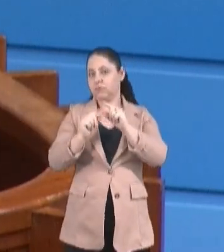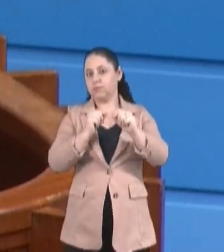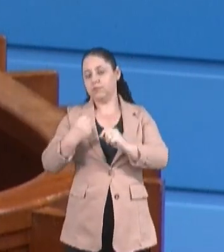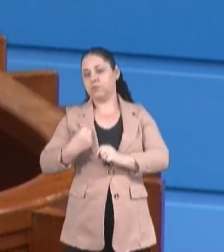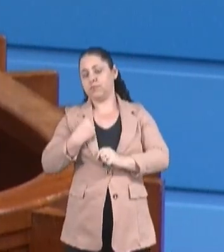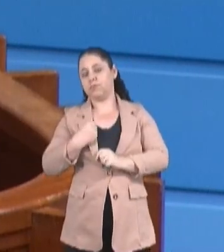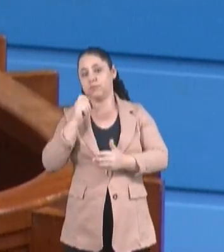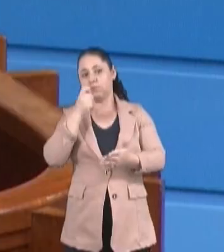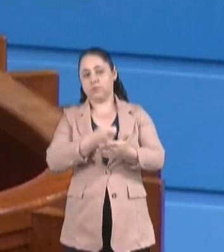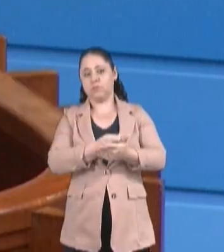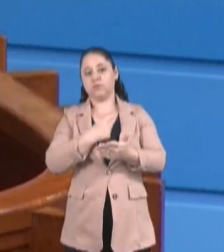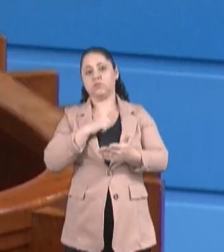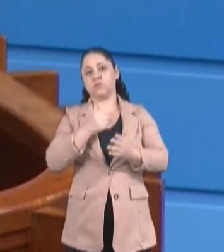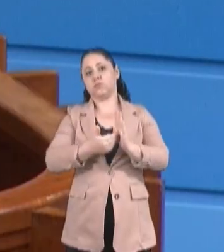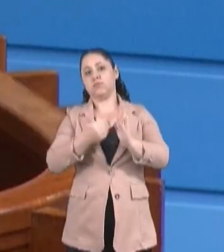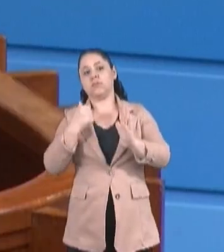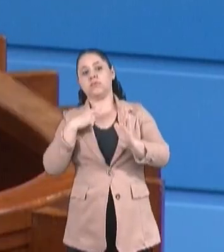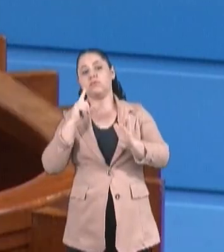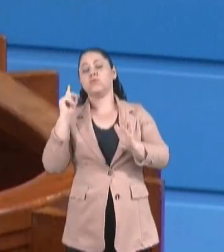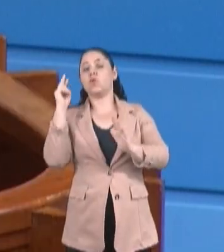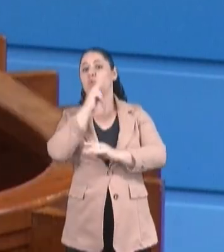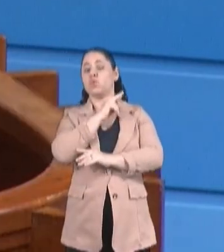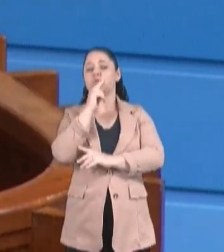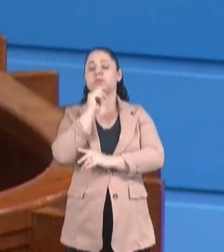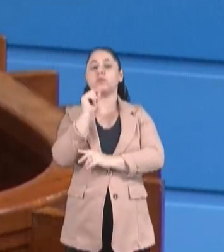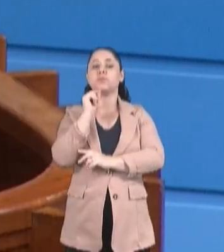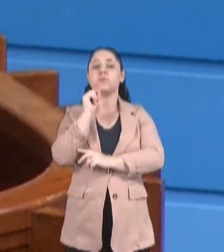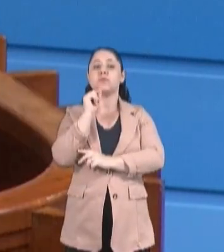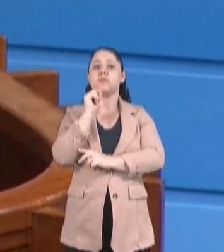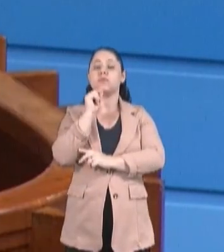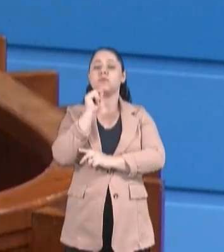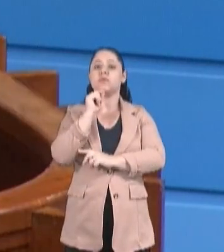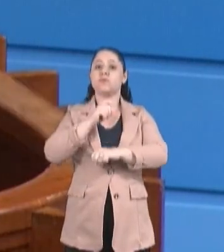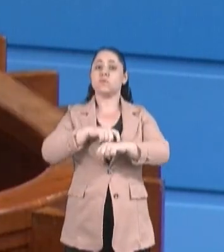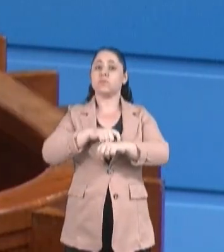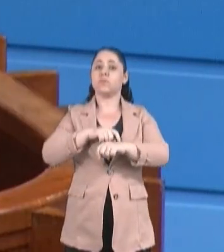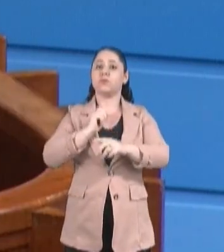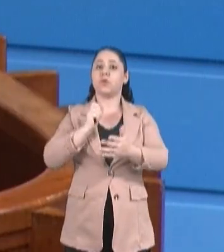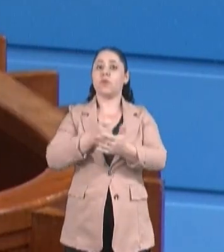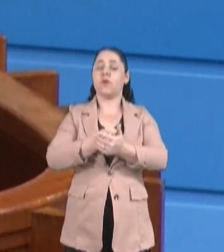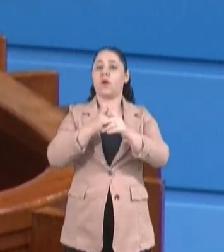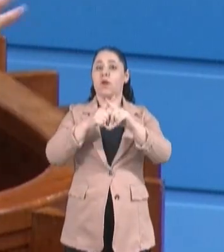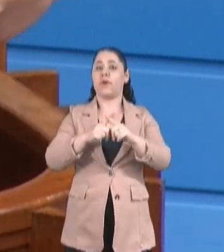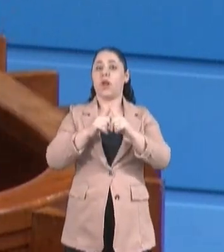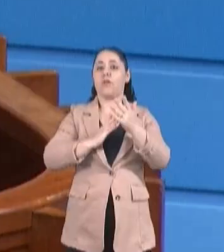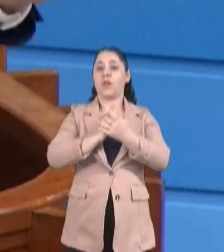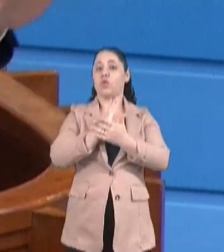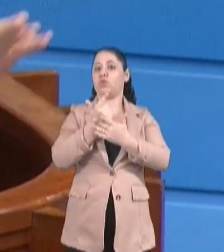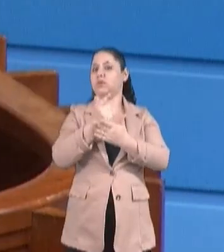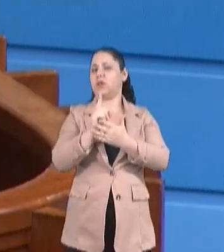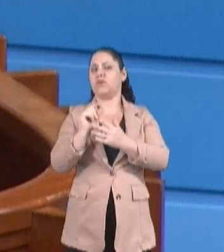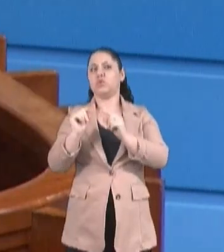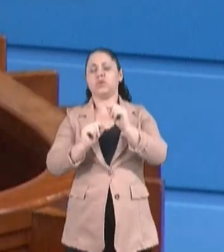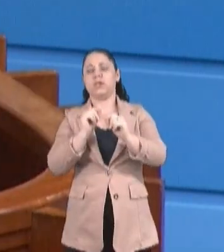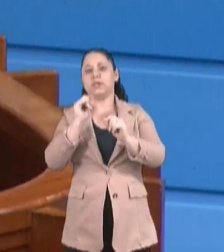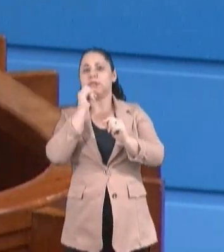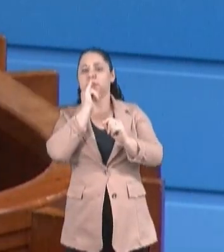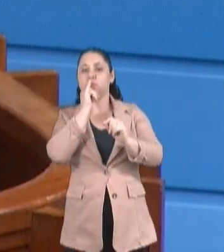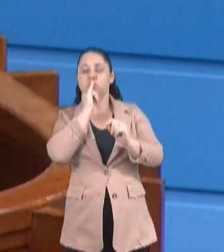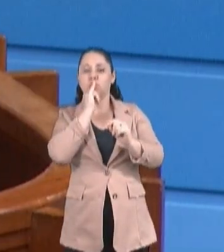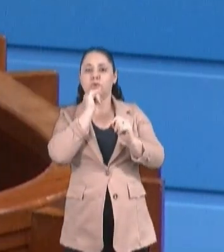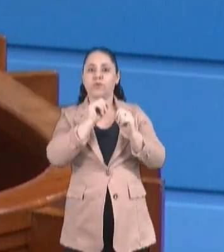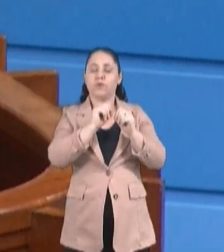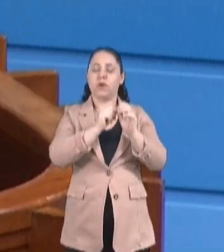seja parte e ratificar aqueles que, por motivo de urgência e no interesse público, foram efetivados sem prévia aprovação, o que não é o caso.